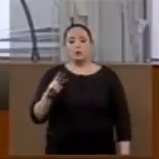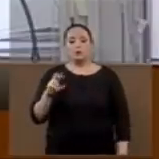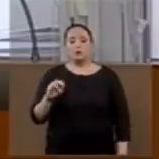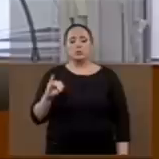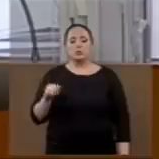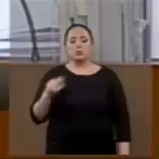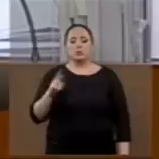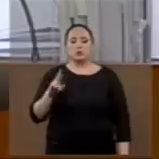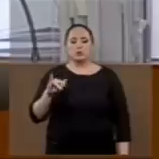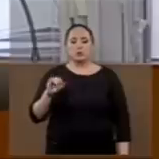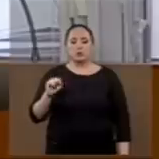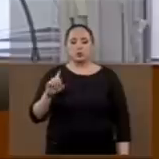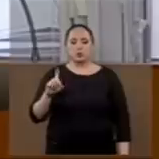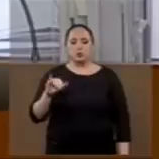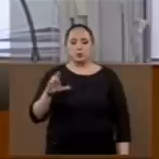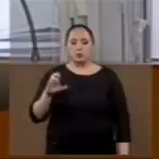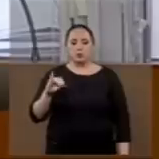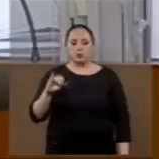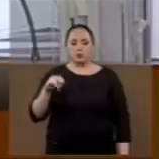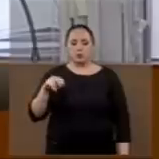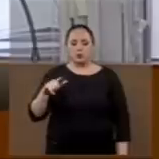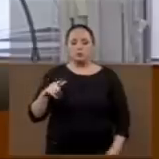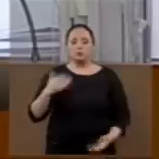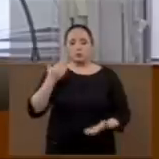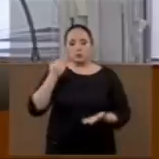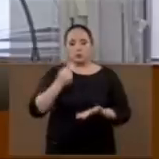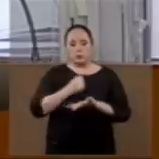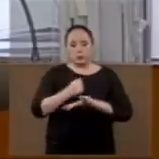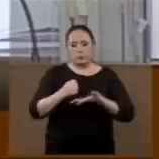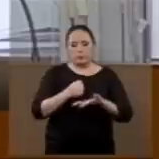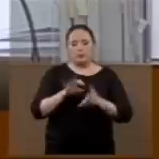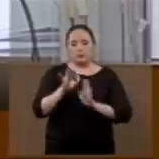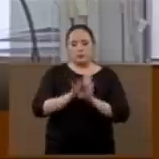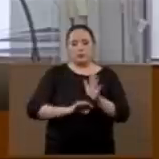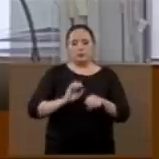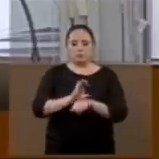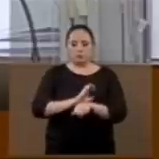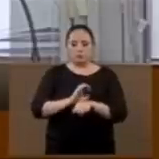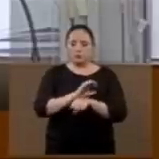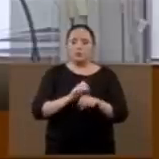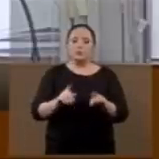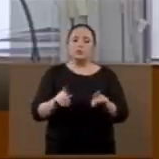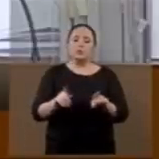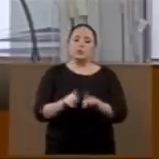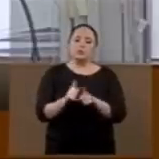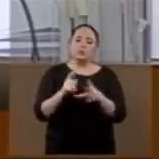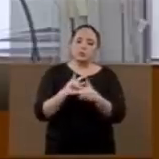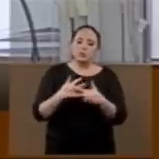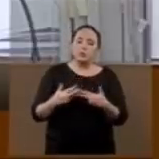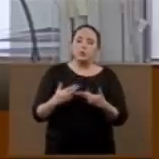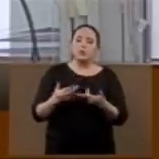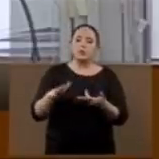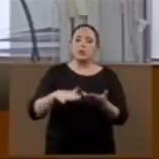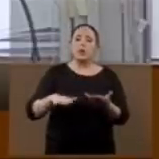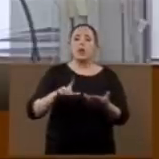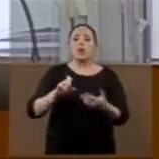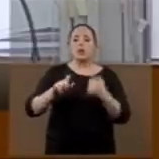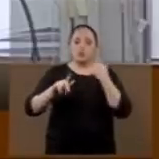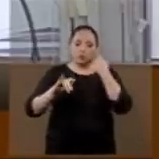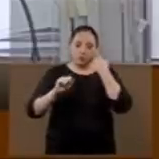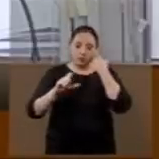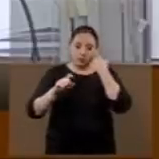jurisdicional, com base no texto da norma constitucional e das subsequentes concretizações desta a nível legislativo,